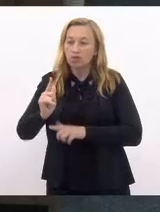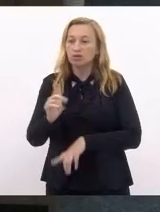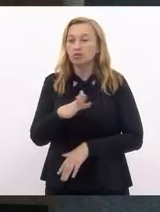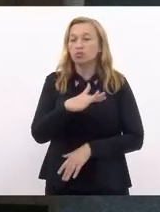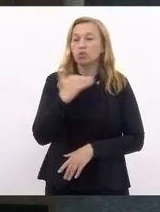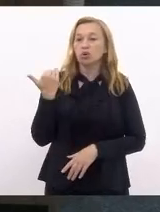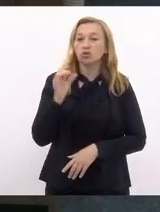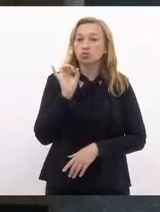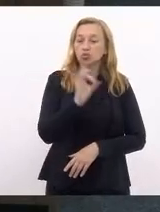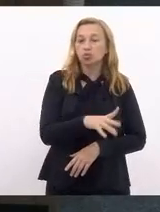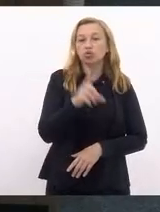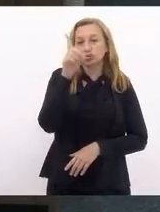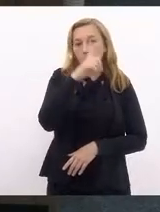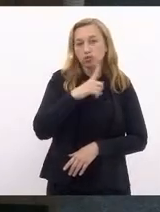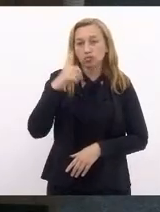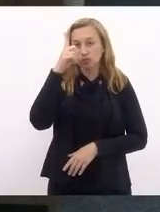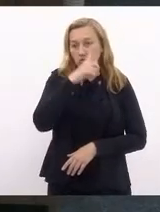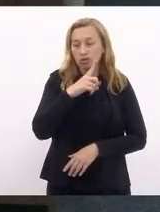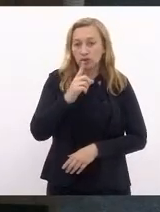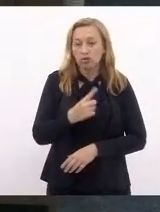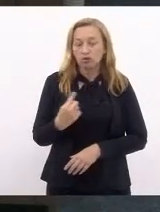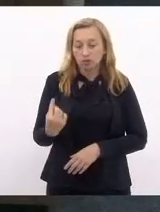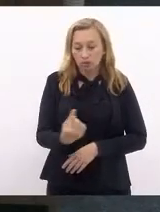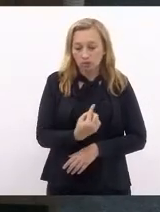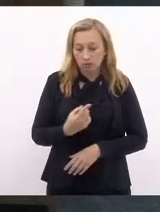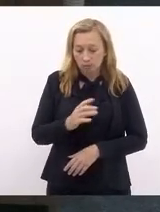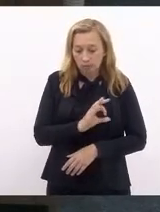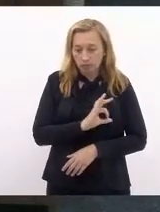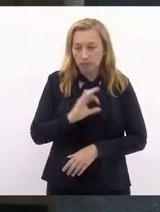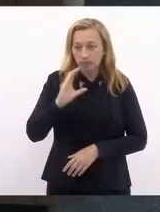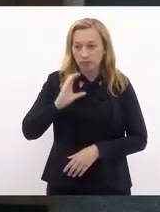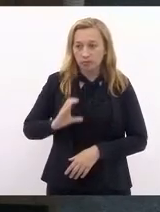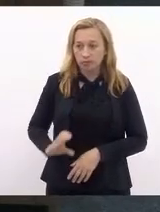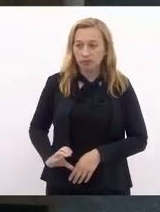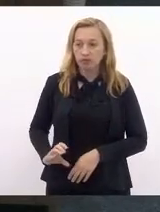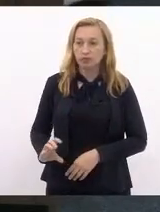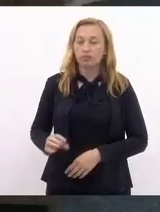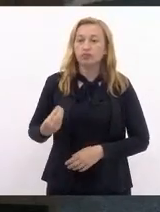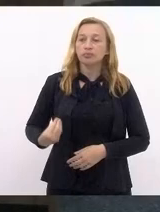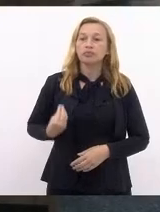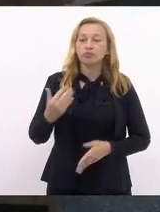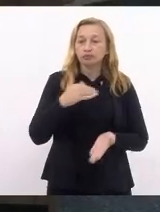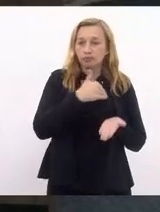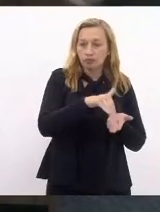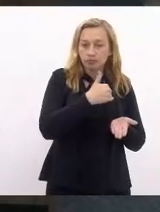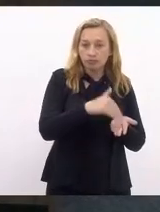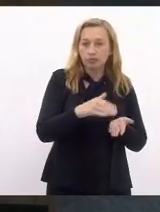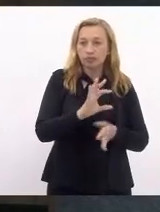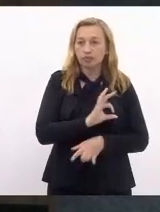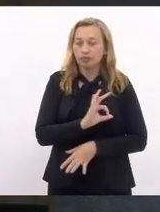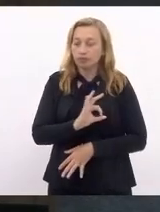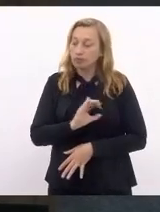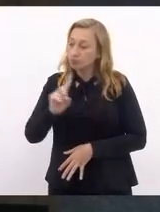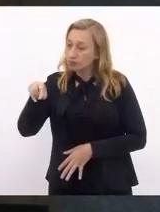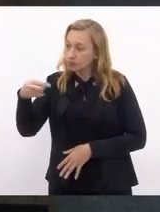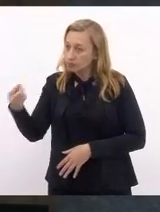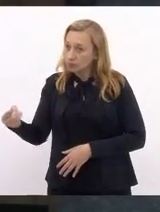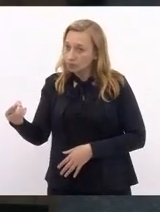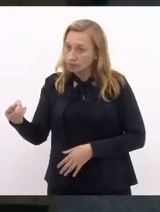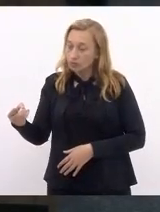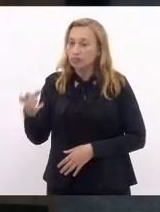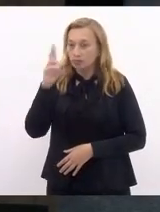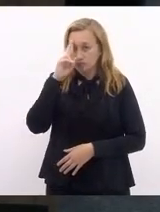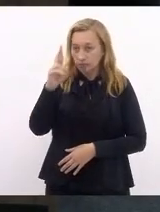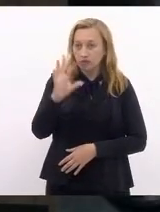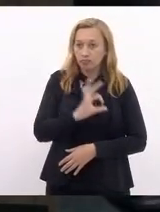e no último domingo nós da Polícia Civil com a presença do secretário de polícia e de outros